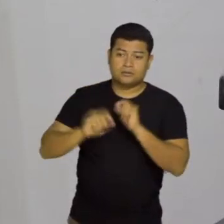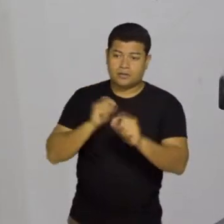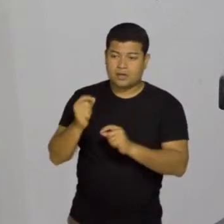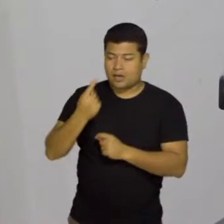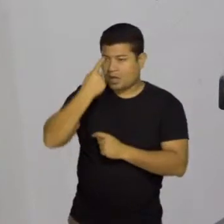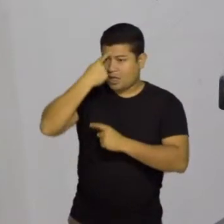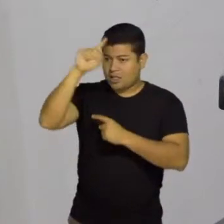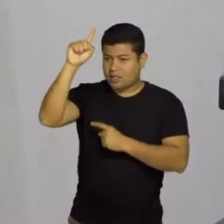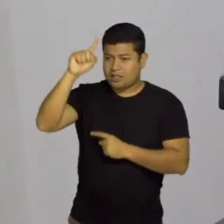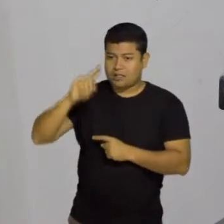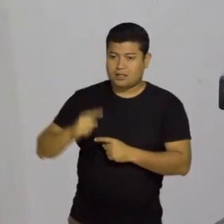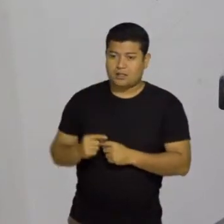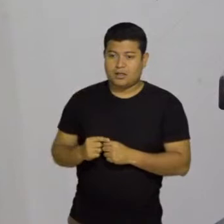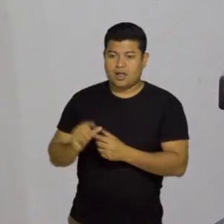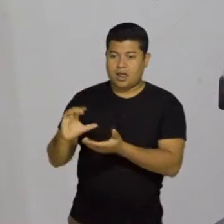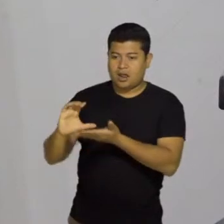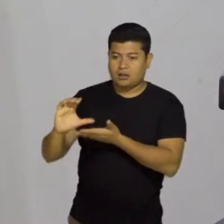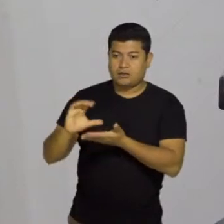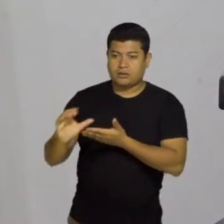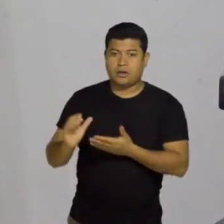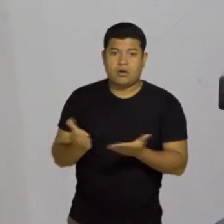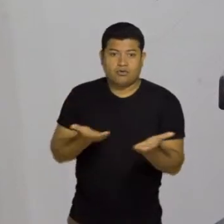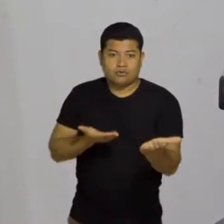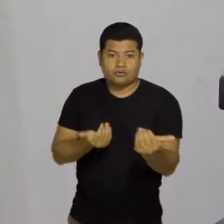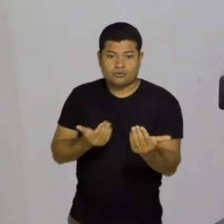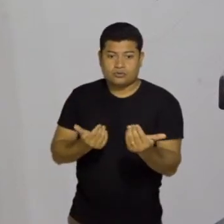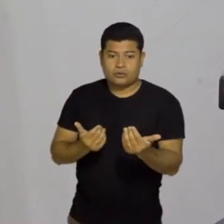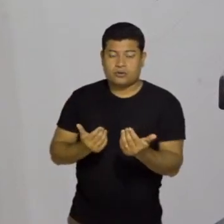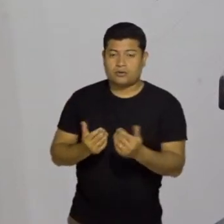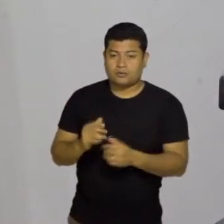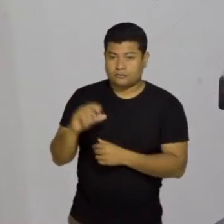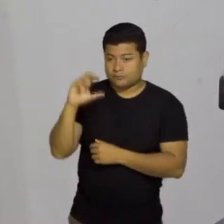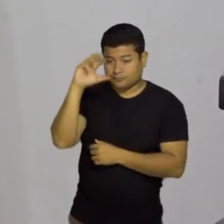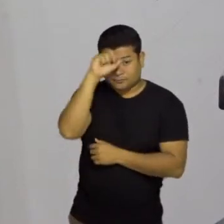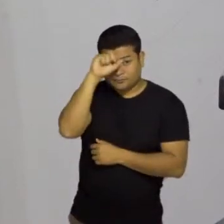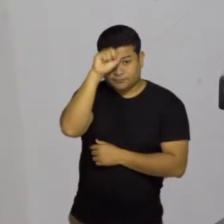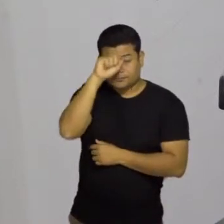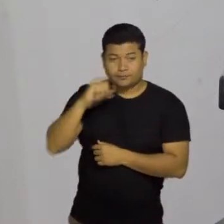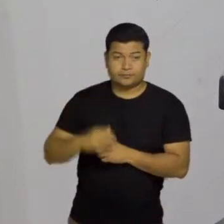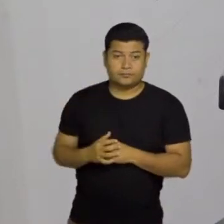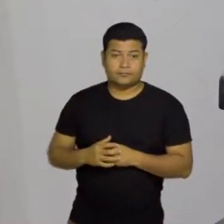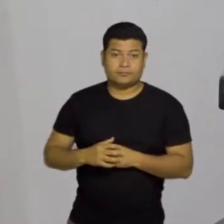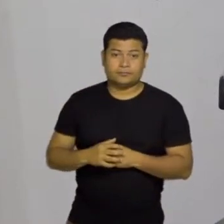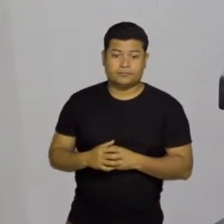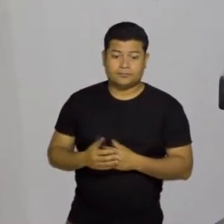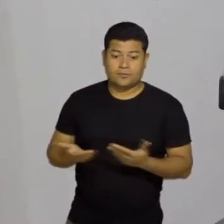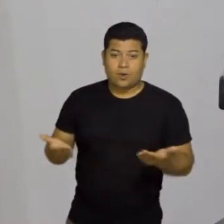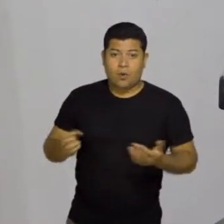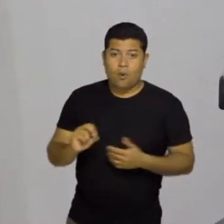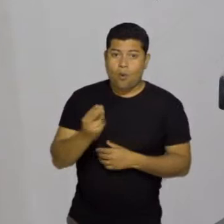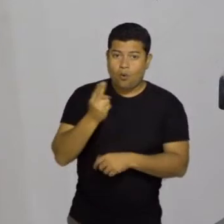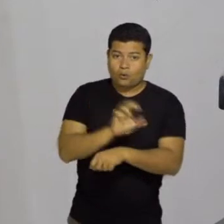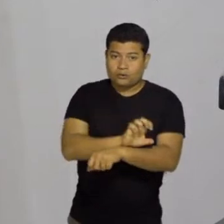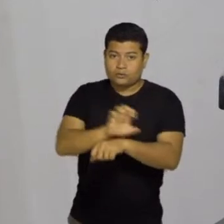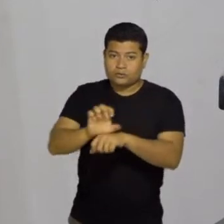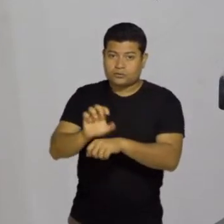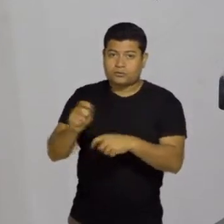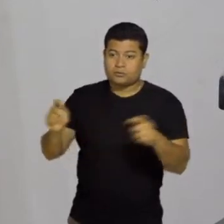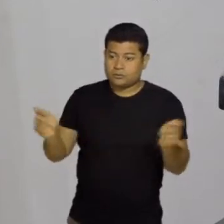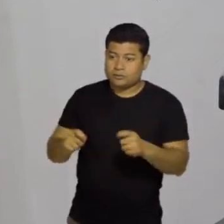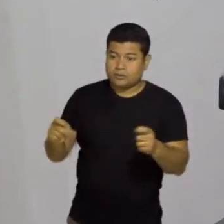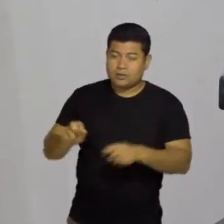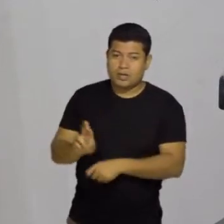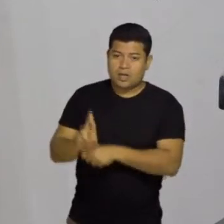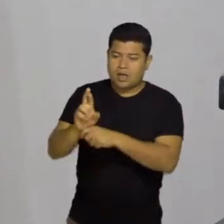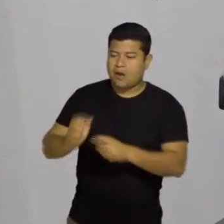de investimento quando diz que um jovem aprendiz é um custo desnecessário, ou quando diz que um estagiário também pode representar um custo, mas,